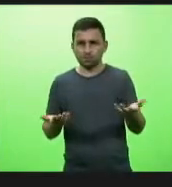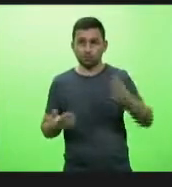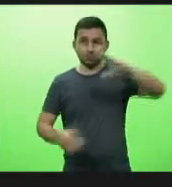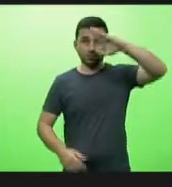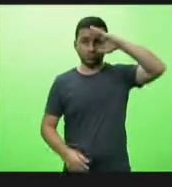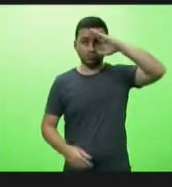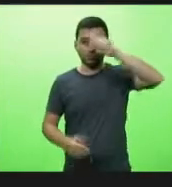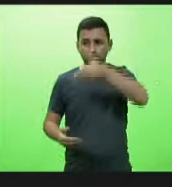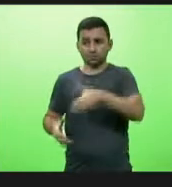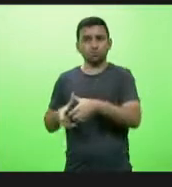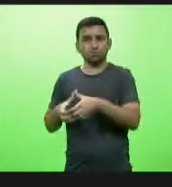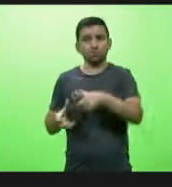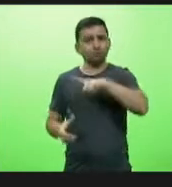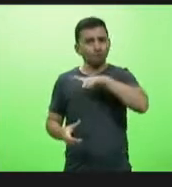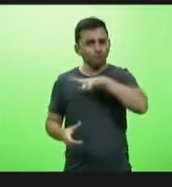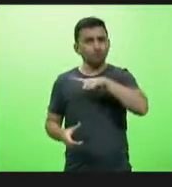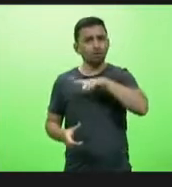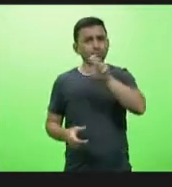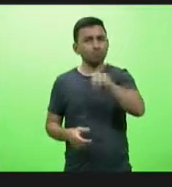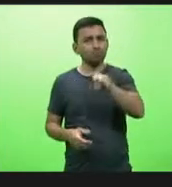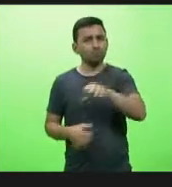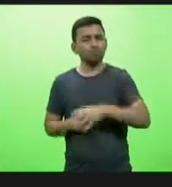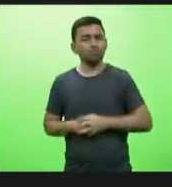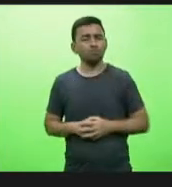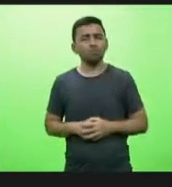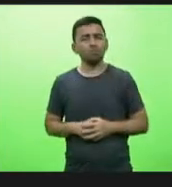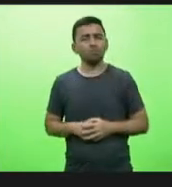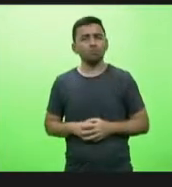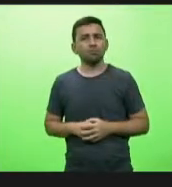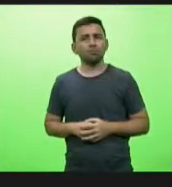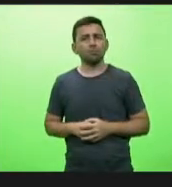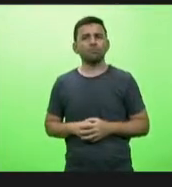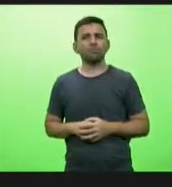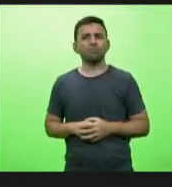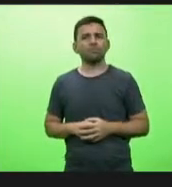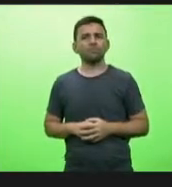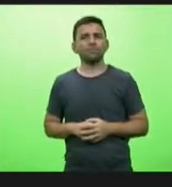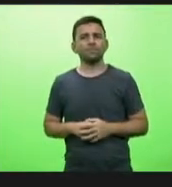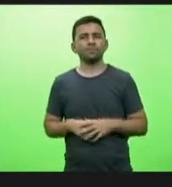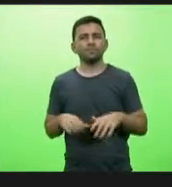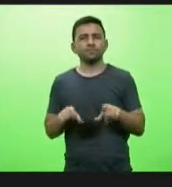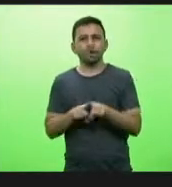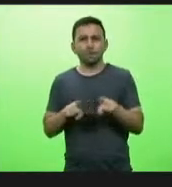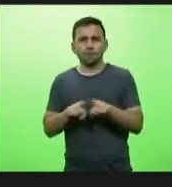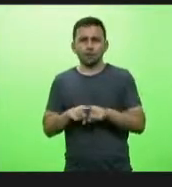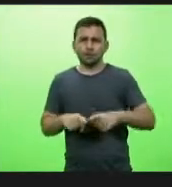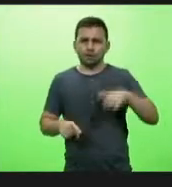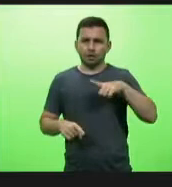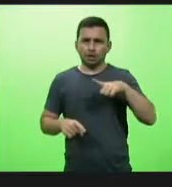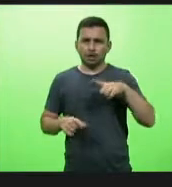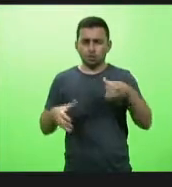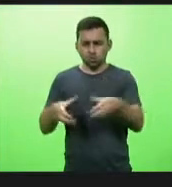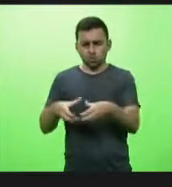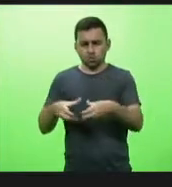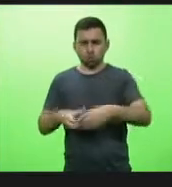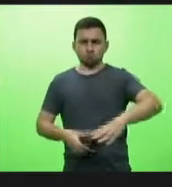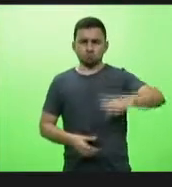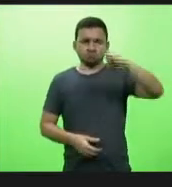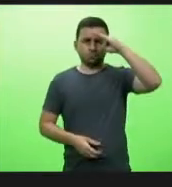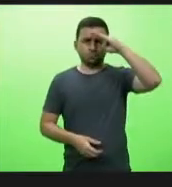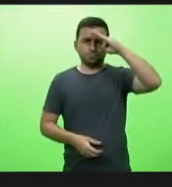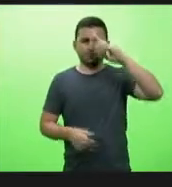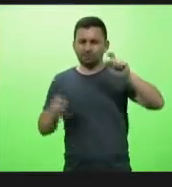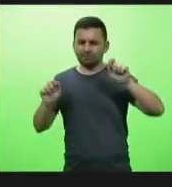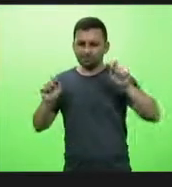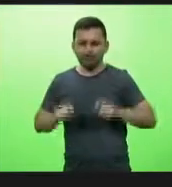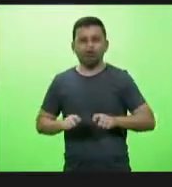isso. Entende? Ele também tem, né? Fora os soldados, enfim. E pode